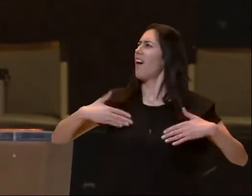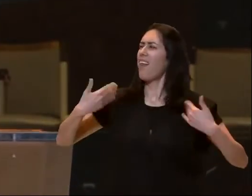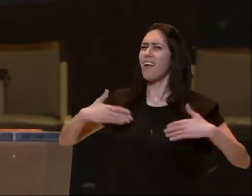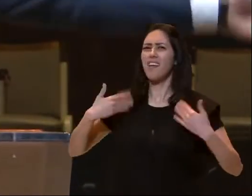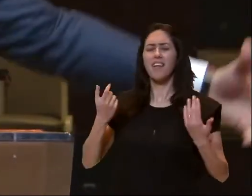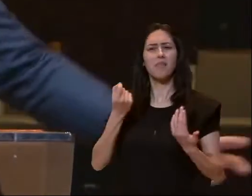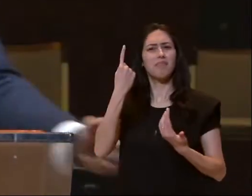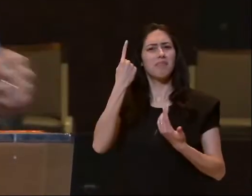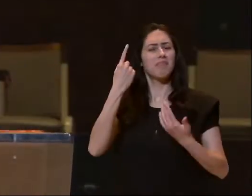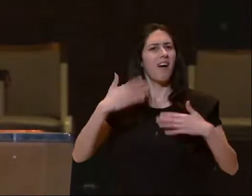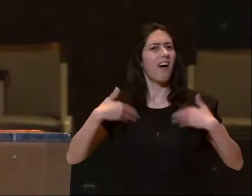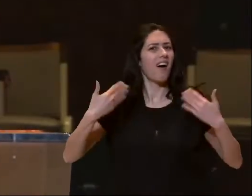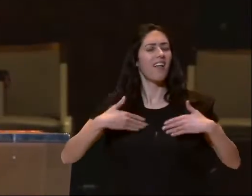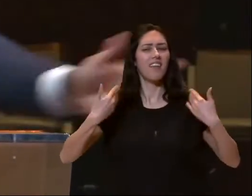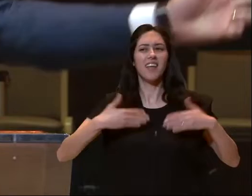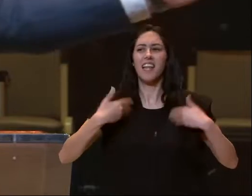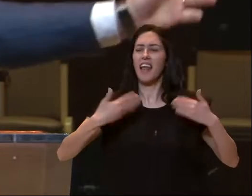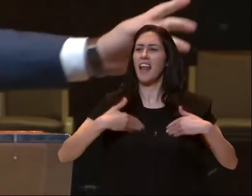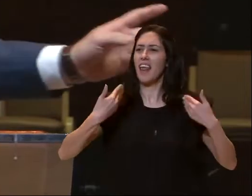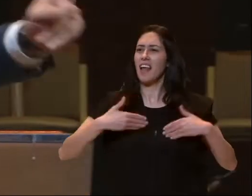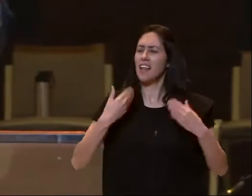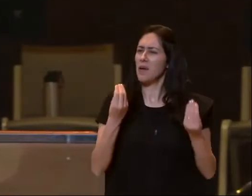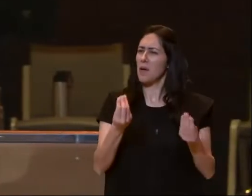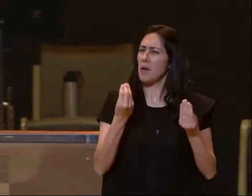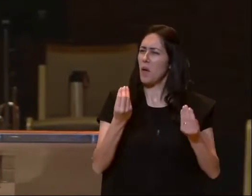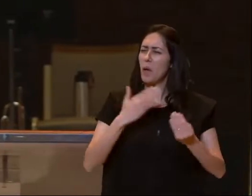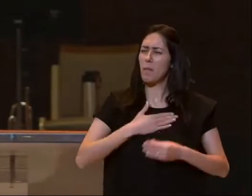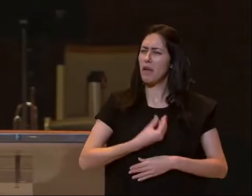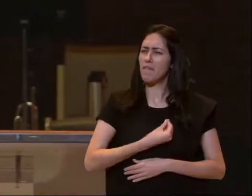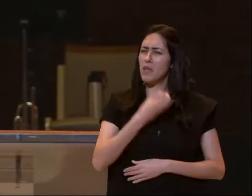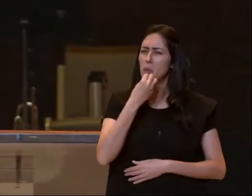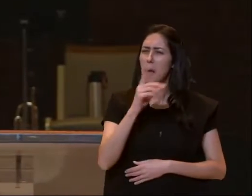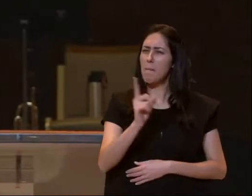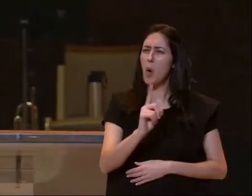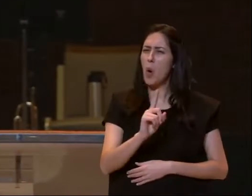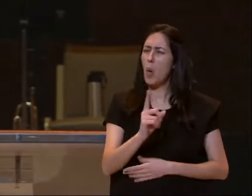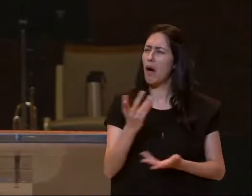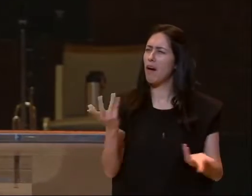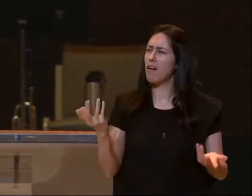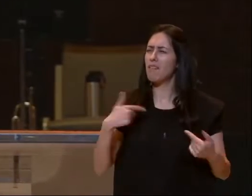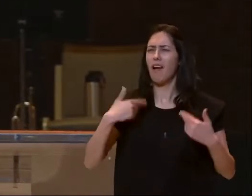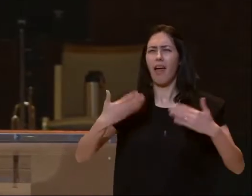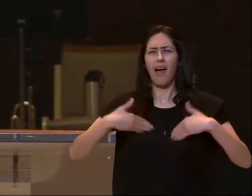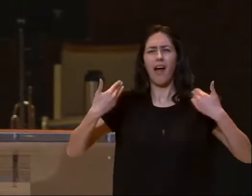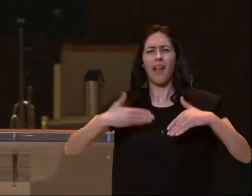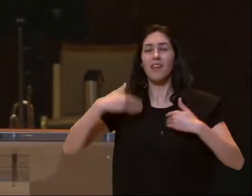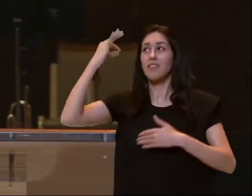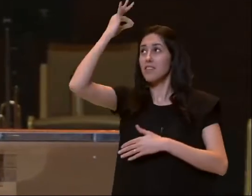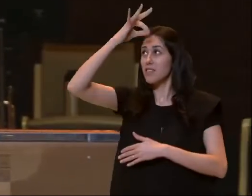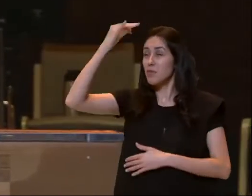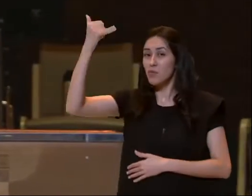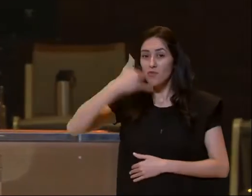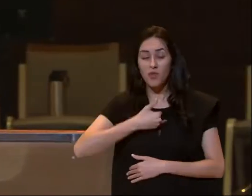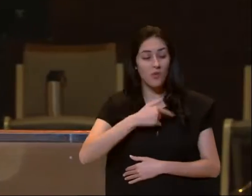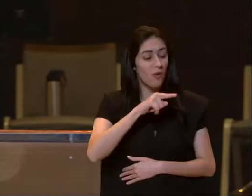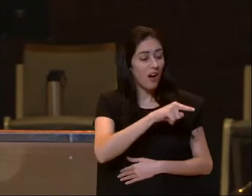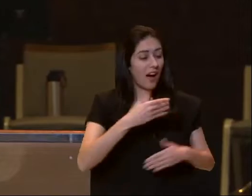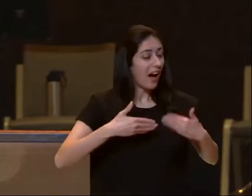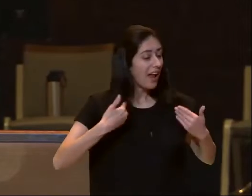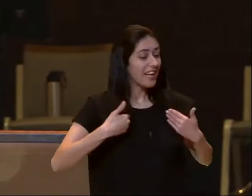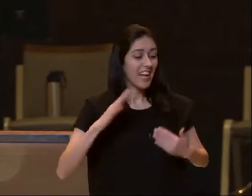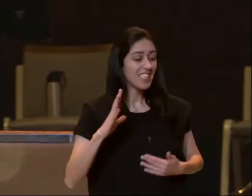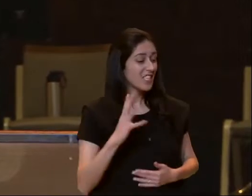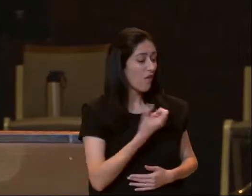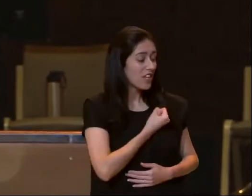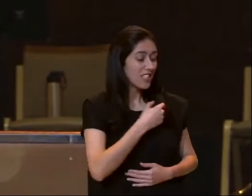Uma alegria, uma alegria, uma alegria. E é o Espírito falando para mim: ei, essa é a alegria da salvação. Eu vim